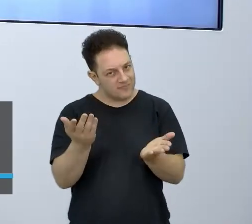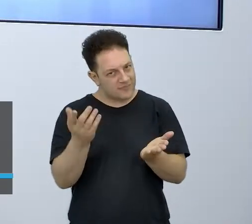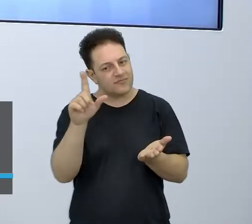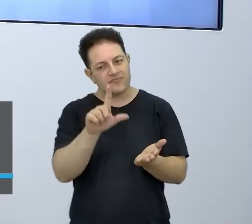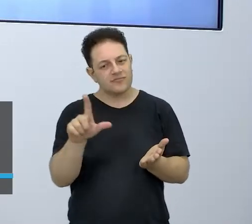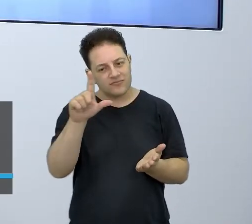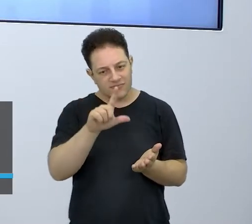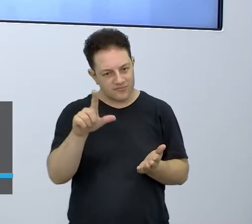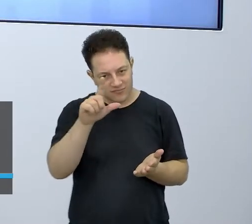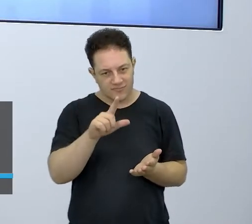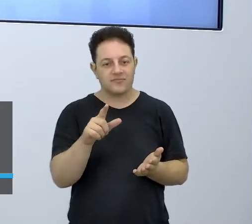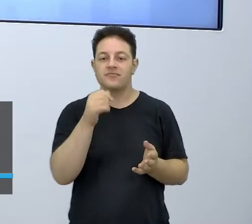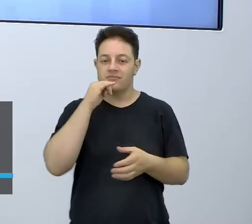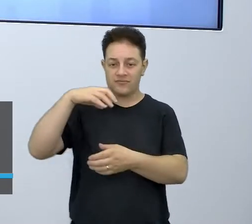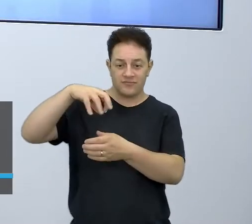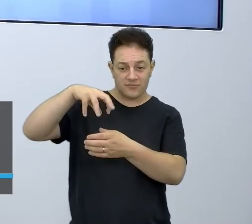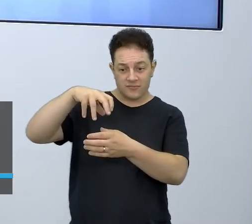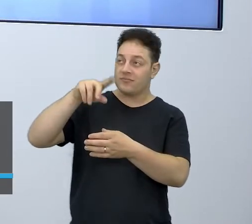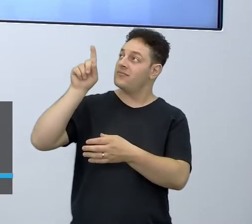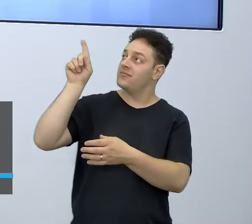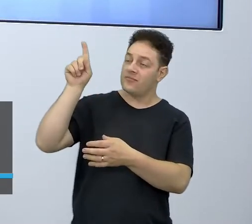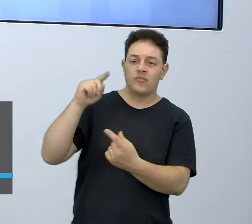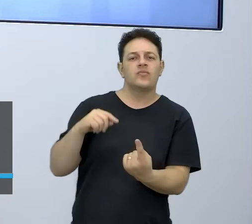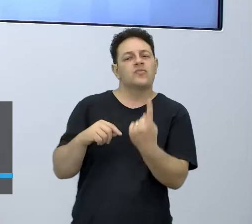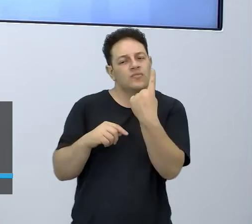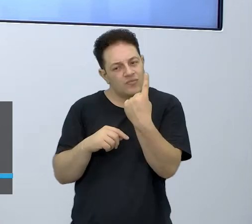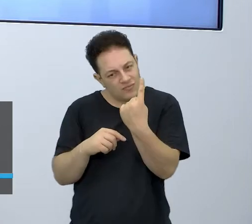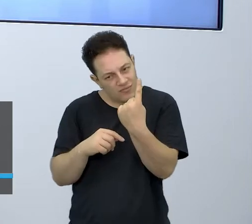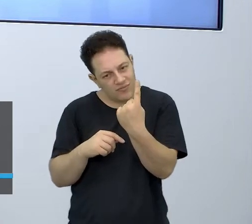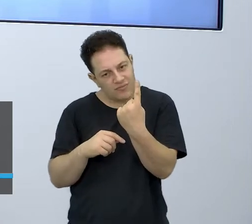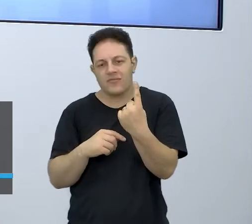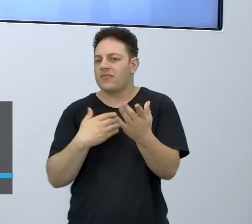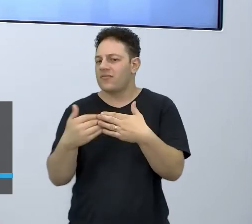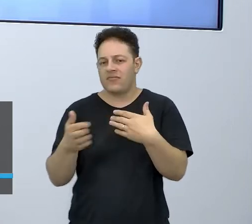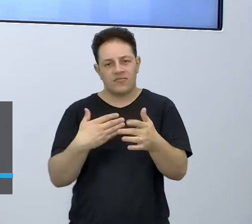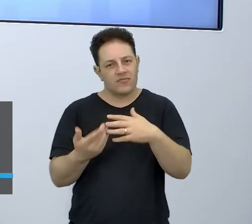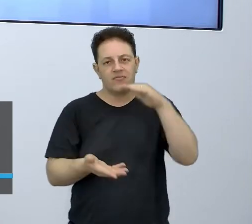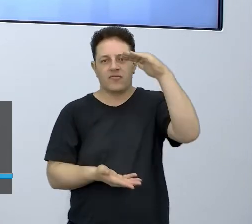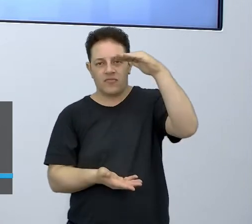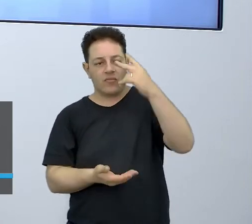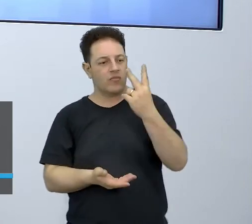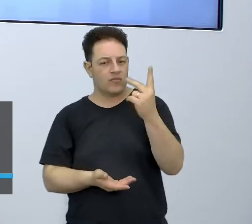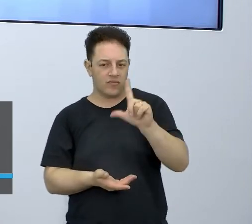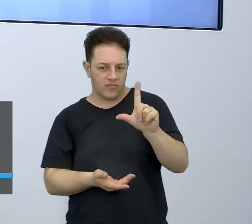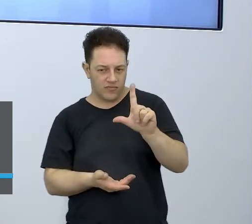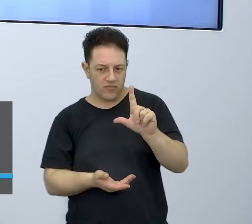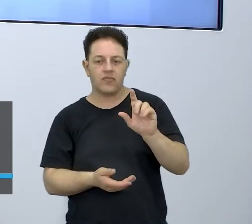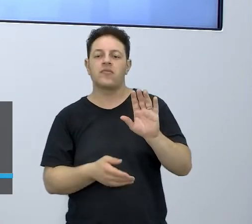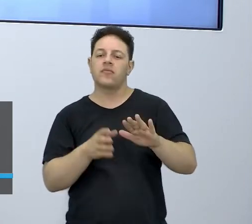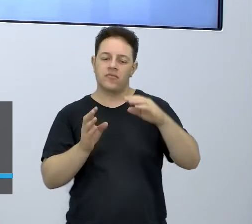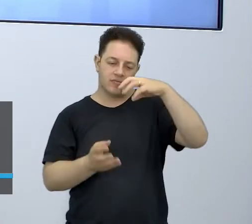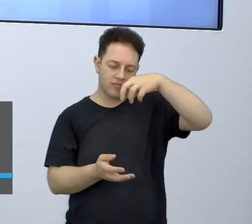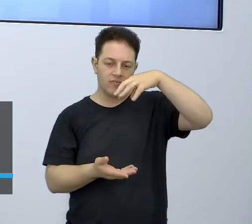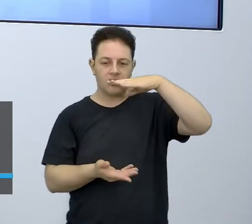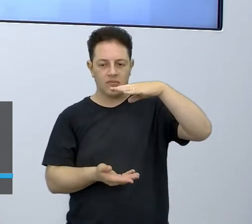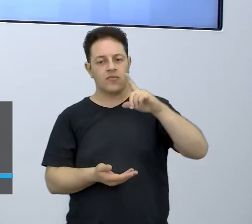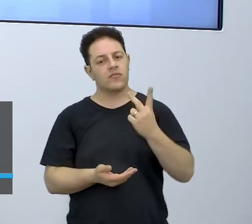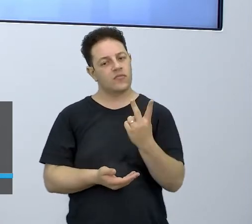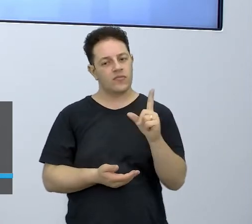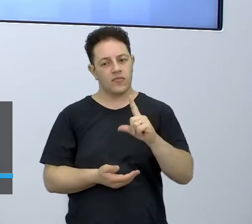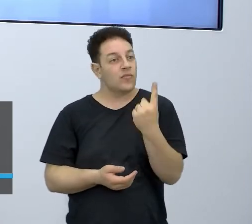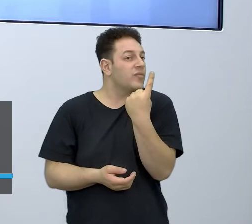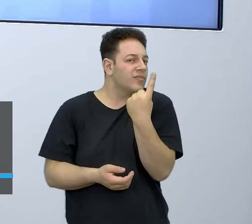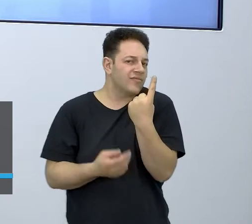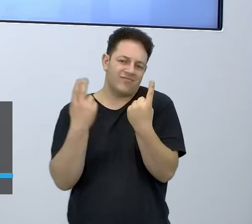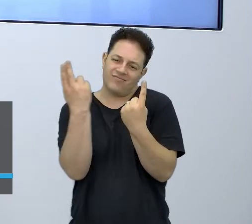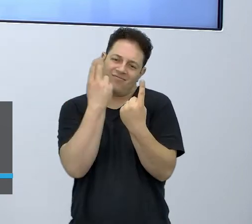Claro, uma garrafa dessas daí só, ainda que ela tenha de 2 litros e tal, seja uma garrafa PET de 2 litros, não vai dar